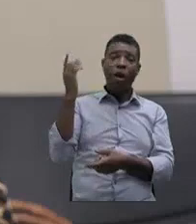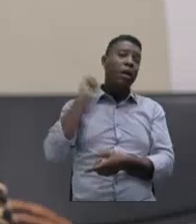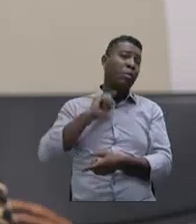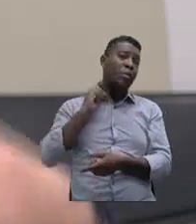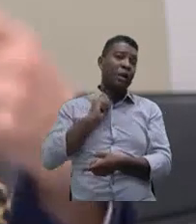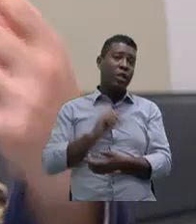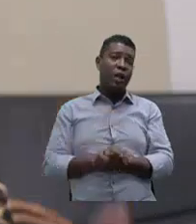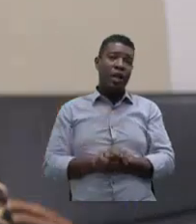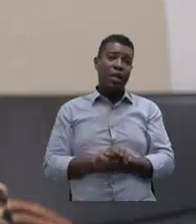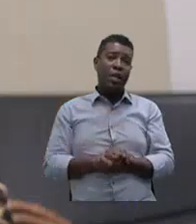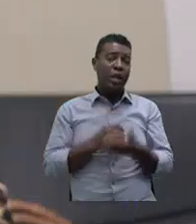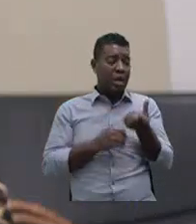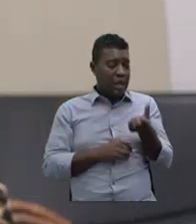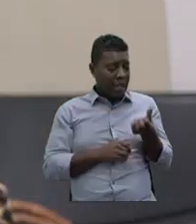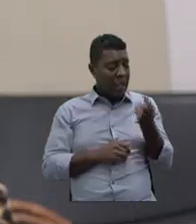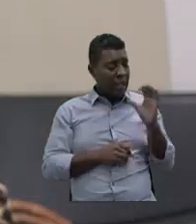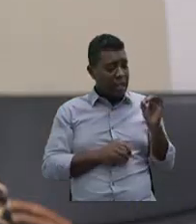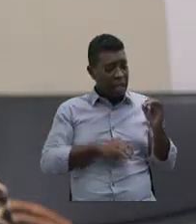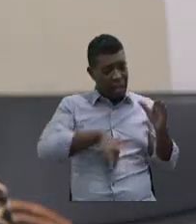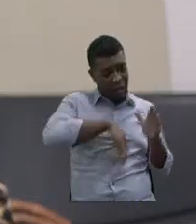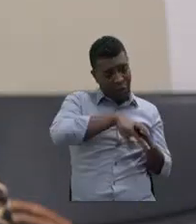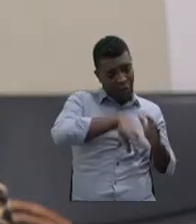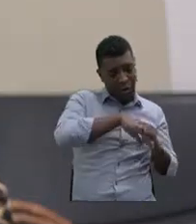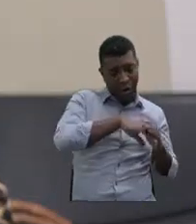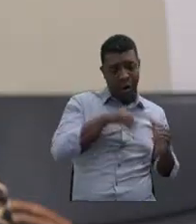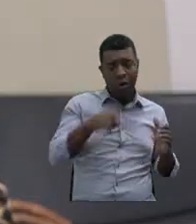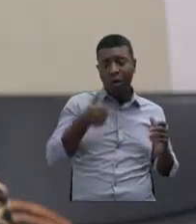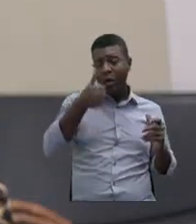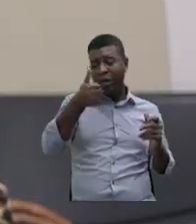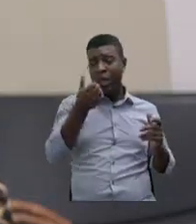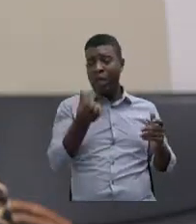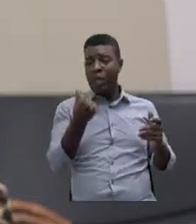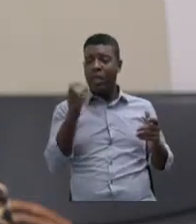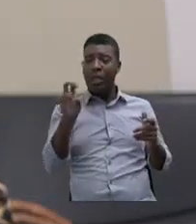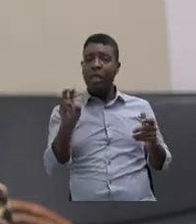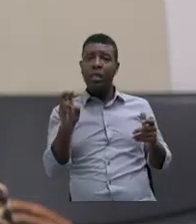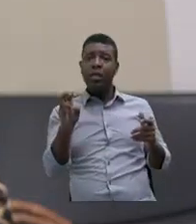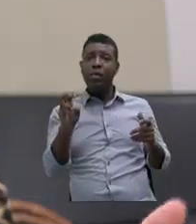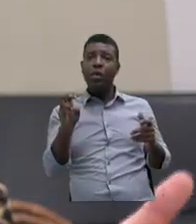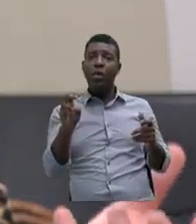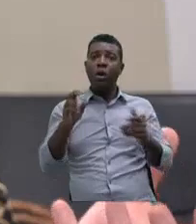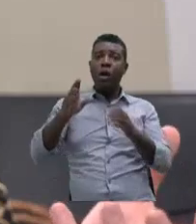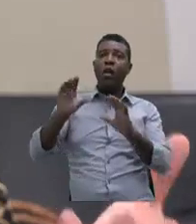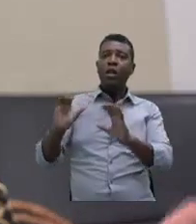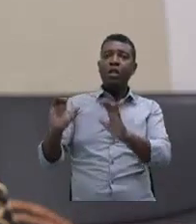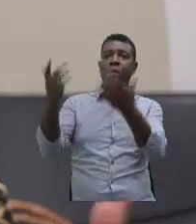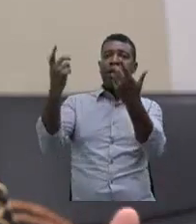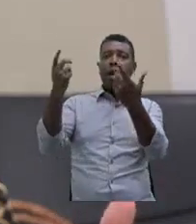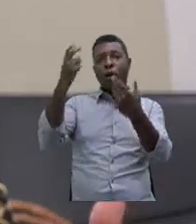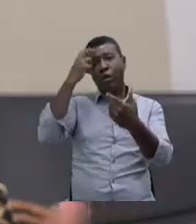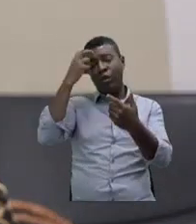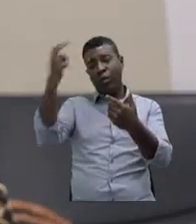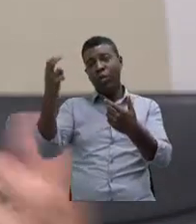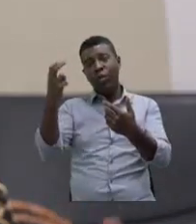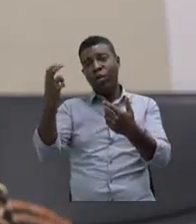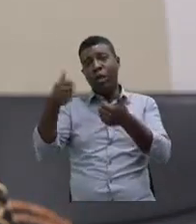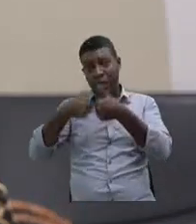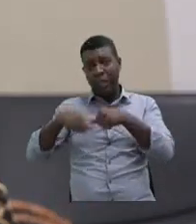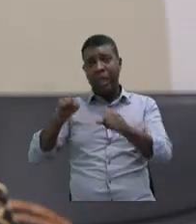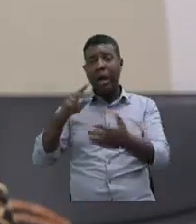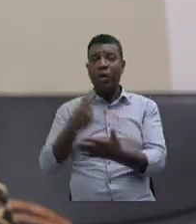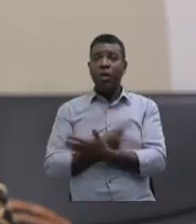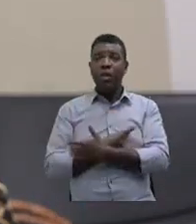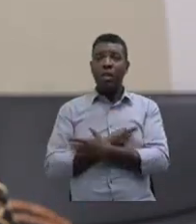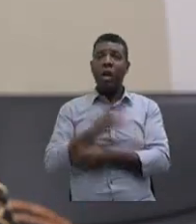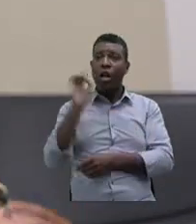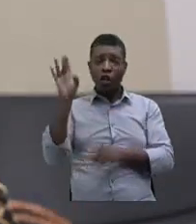60 jogos de futebol e 165 espetáculos da cultura, dos grandes shows acontecendo. E não só